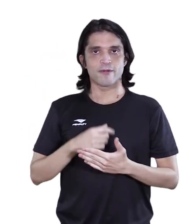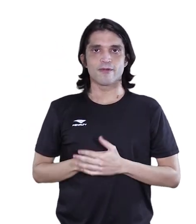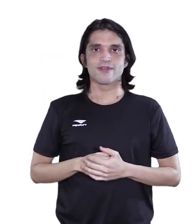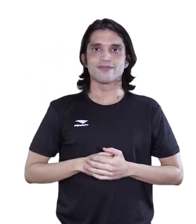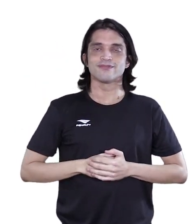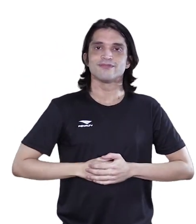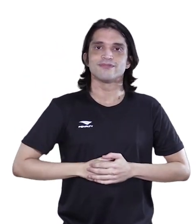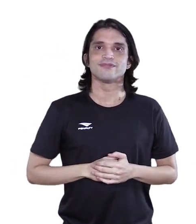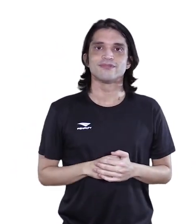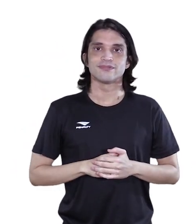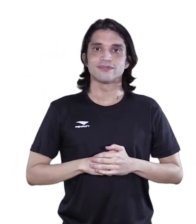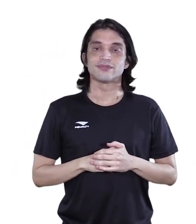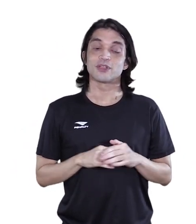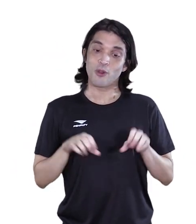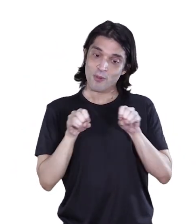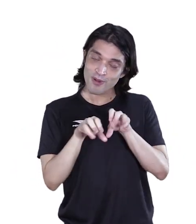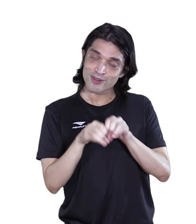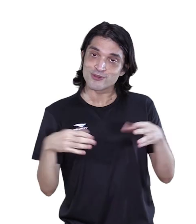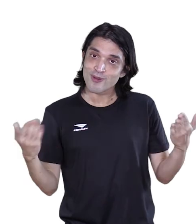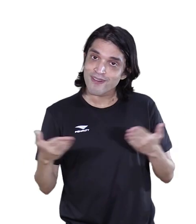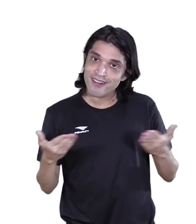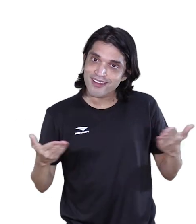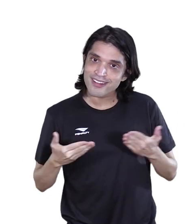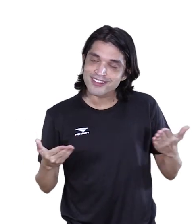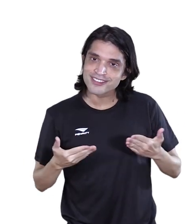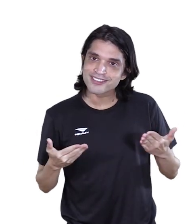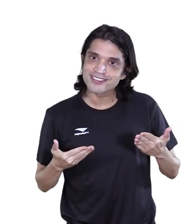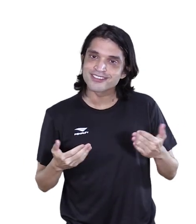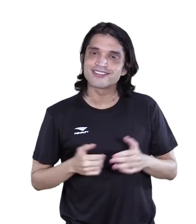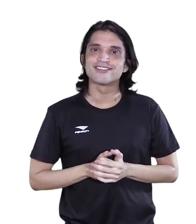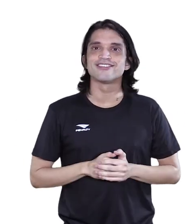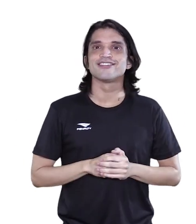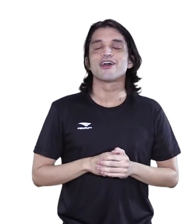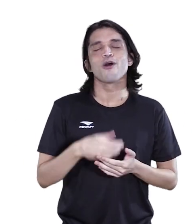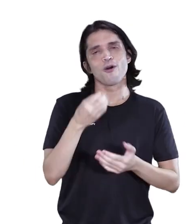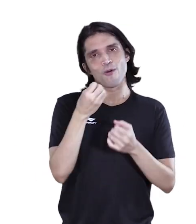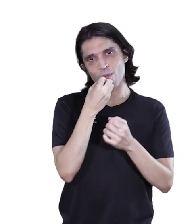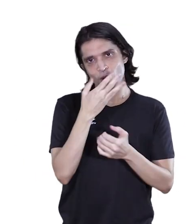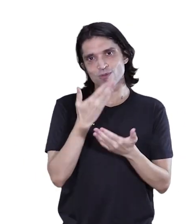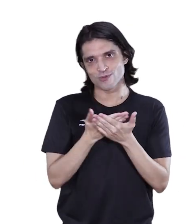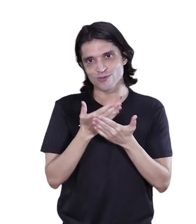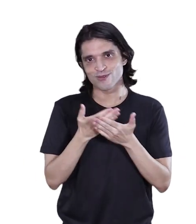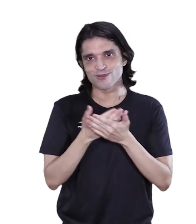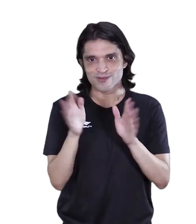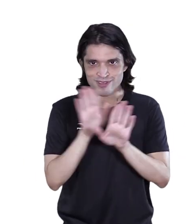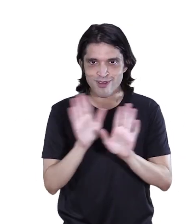essa foi a nossa aula de hoje. Ficamos por aqui. Bons estudos e até a próxima!